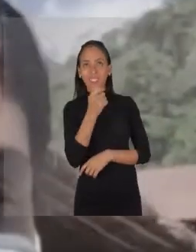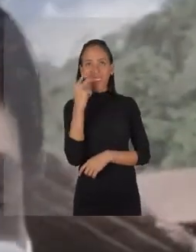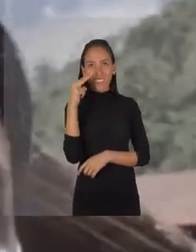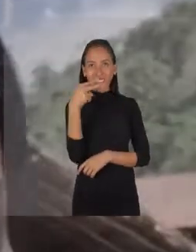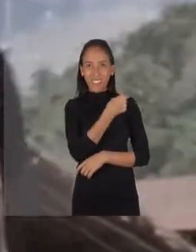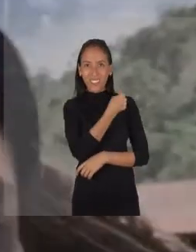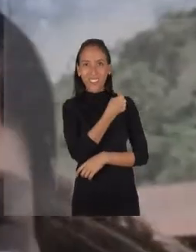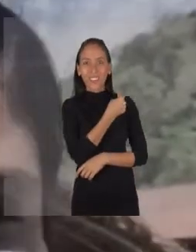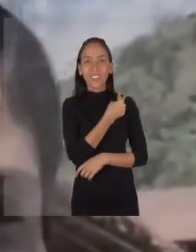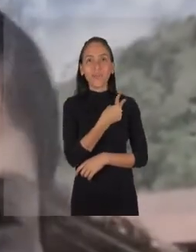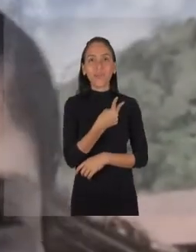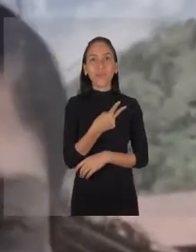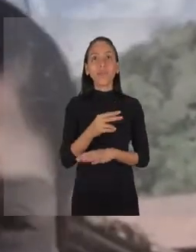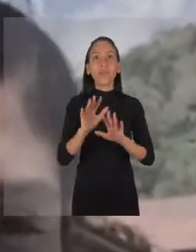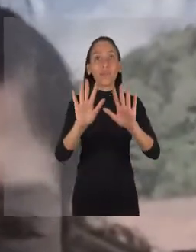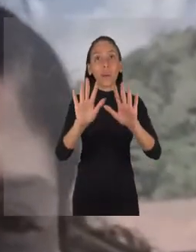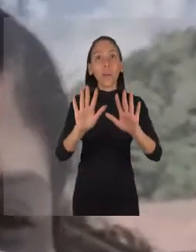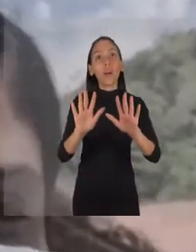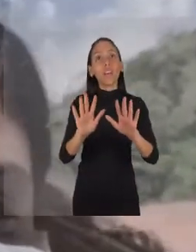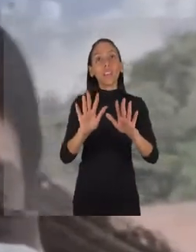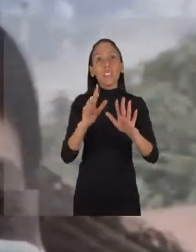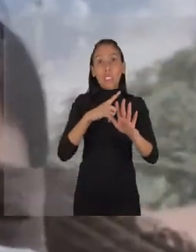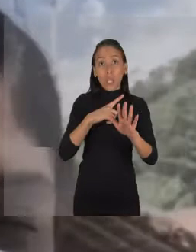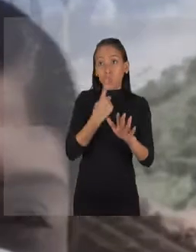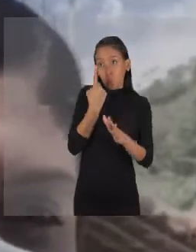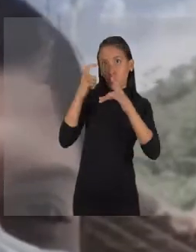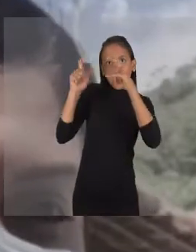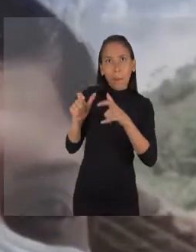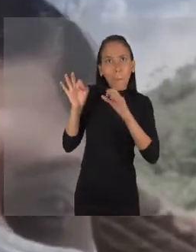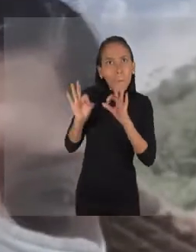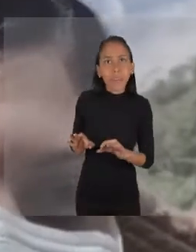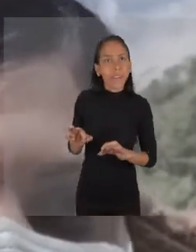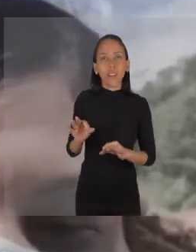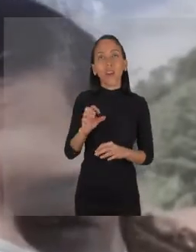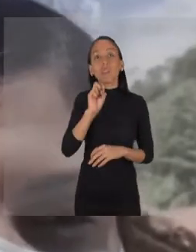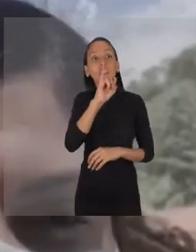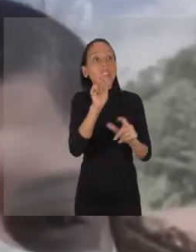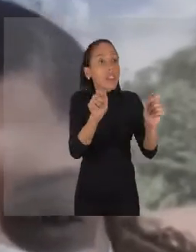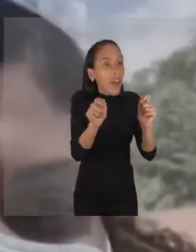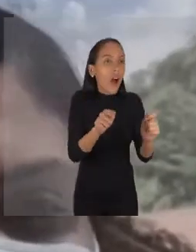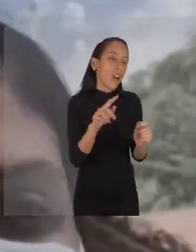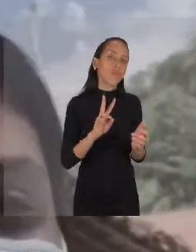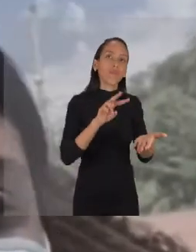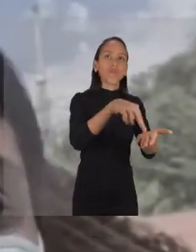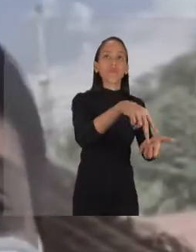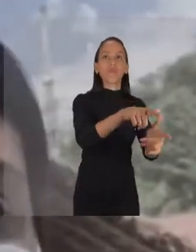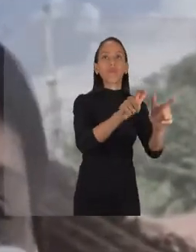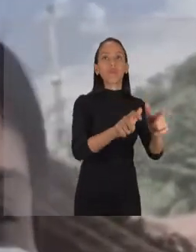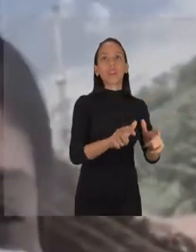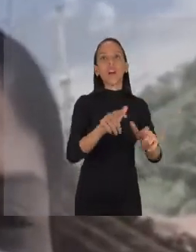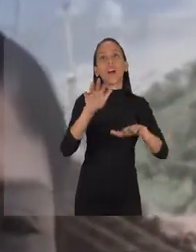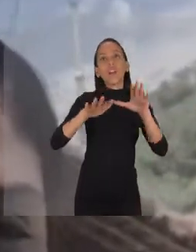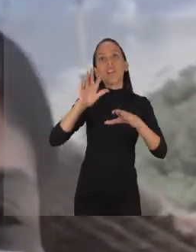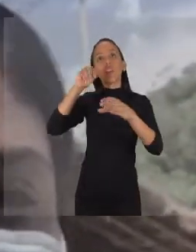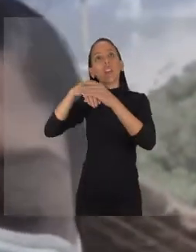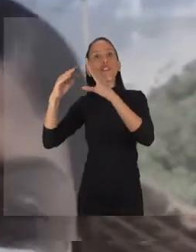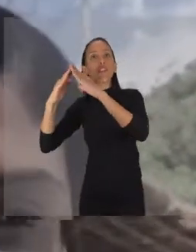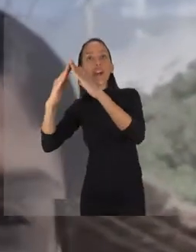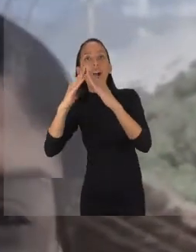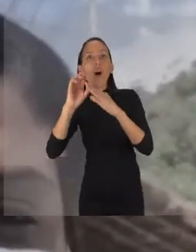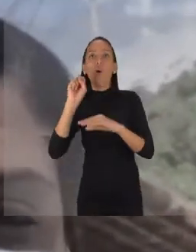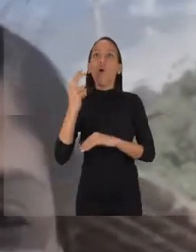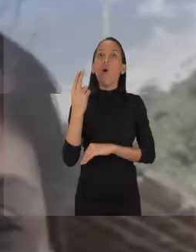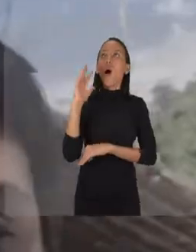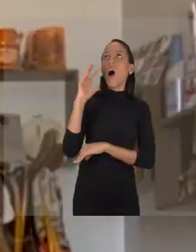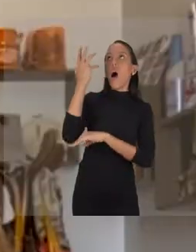verem, mas no geral a gente não tem um local definido, a gente atende aonde geralmente dá, nas aldeias, na casa, debaixo